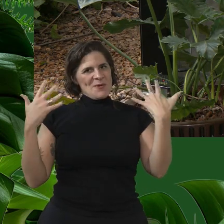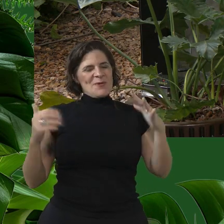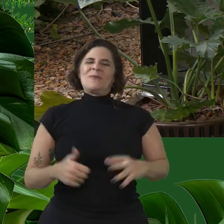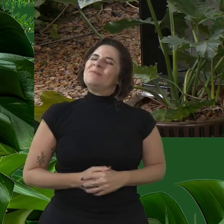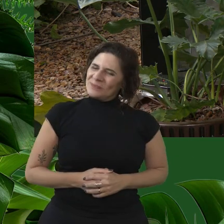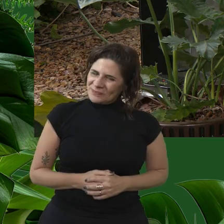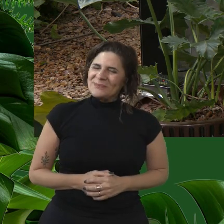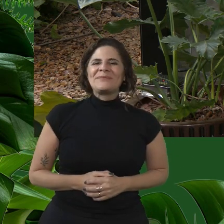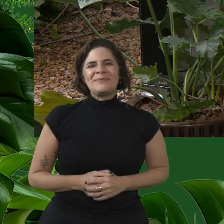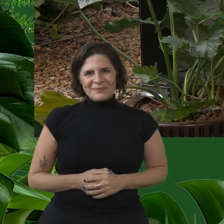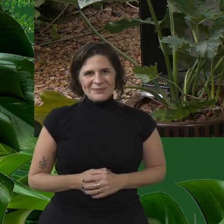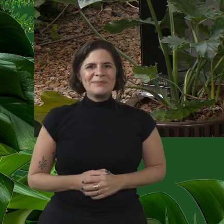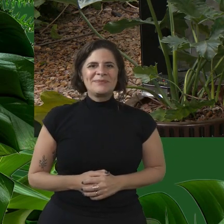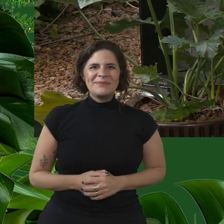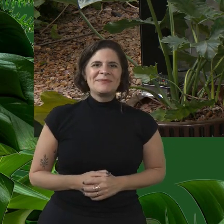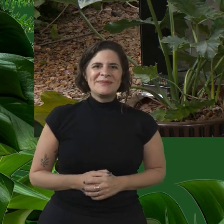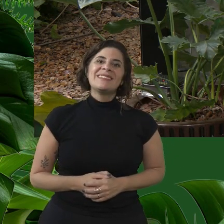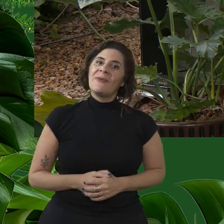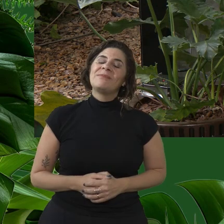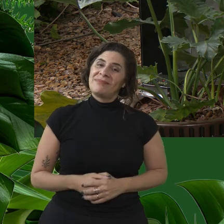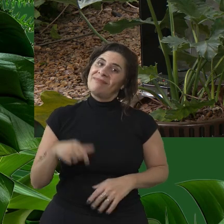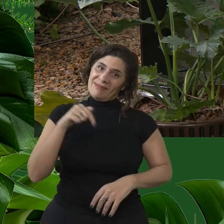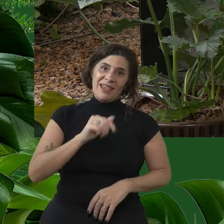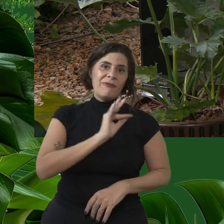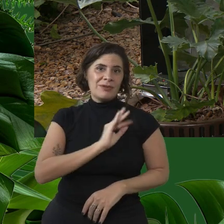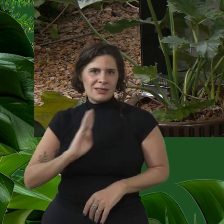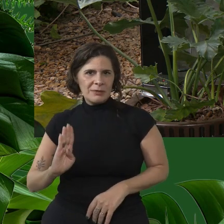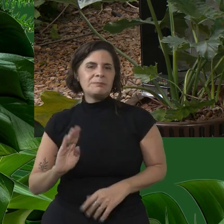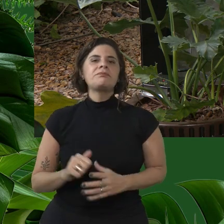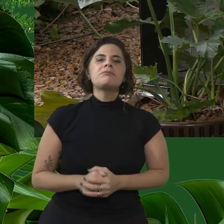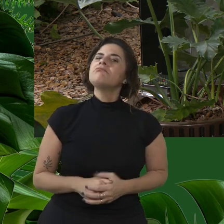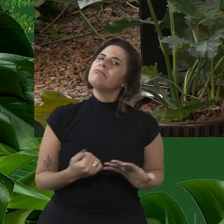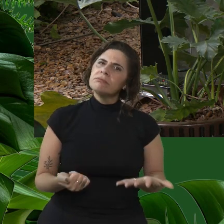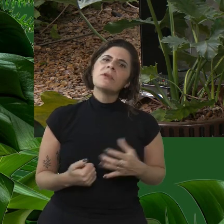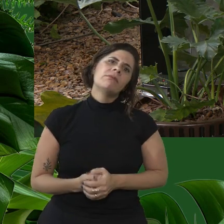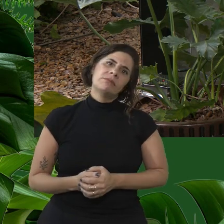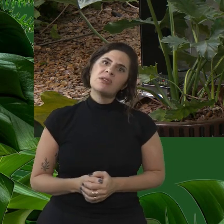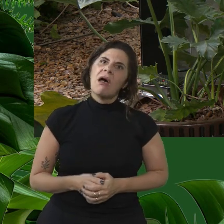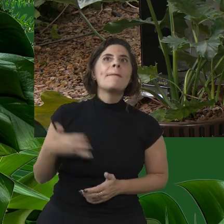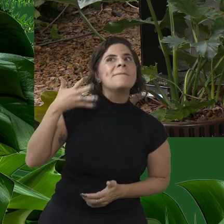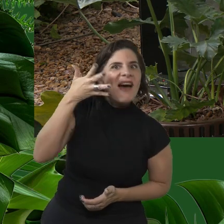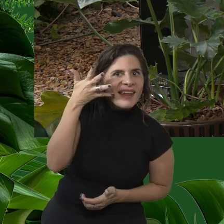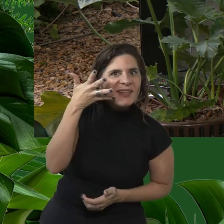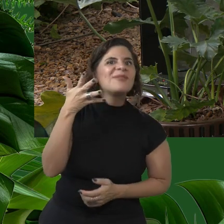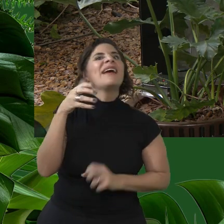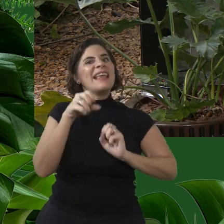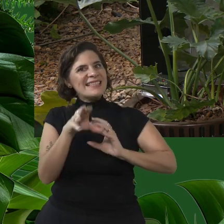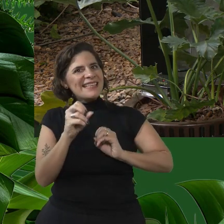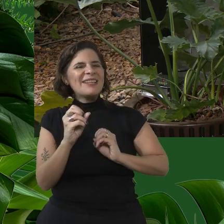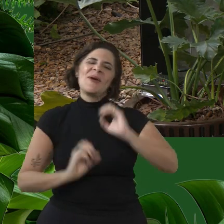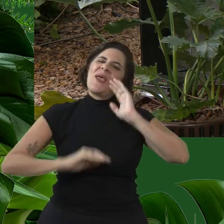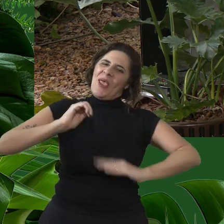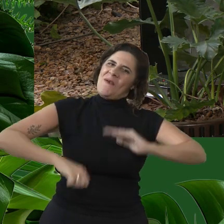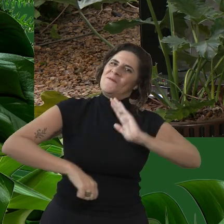É isso, gente. Então, a Fundação falando e fazendo. Lembrando, a gente ainda vai ter muitos outros quizzes ao longo do